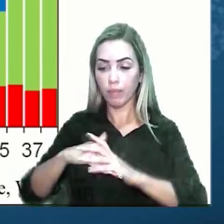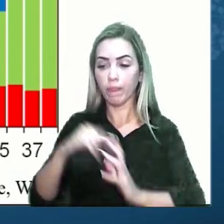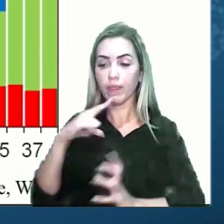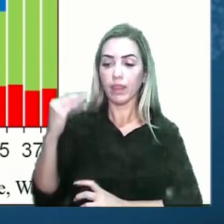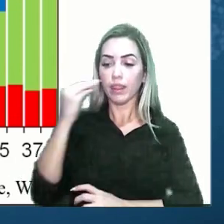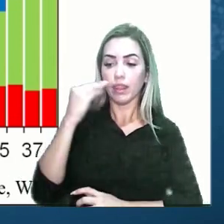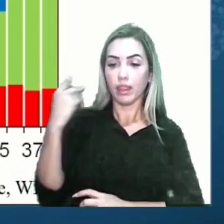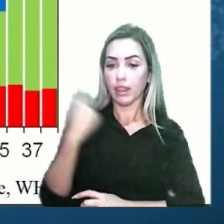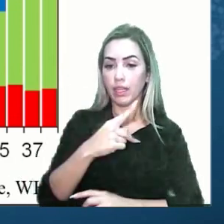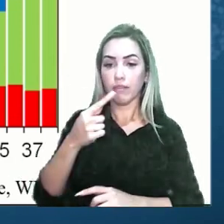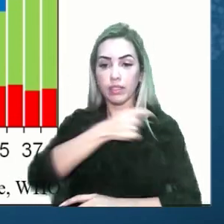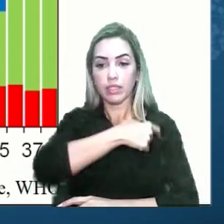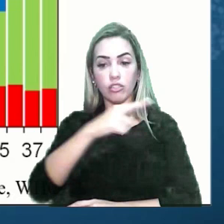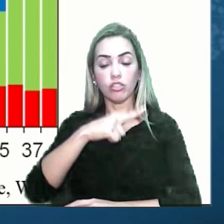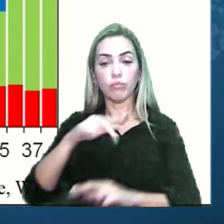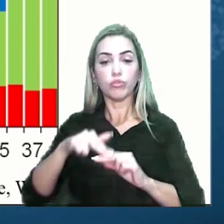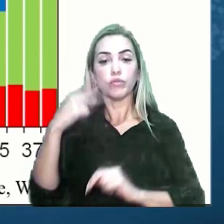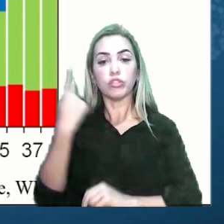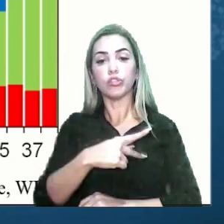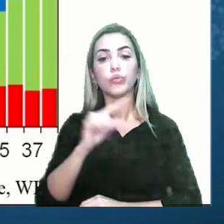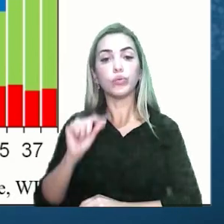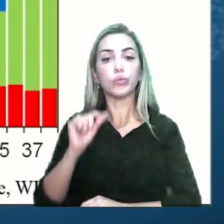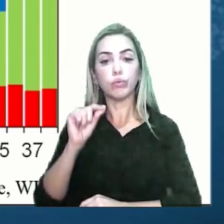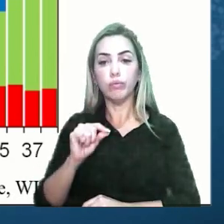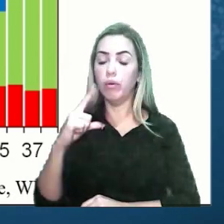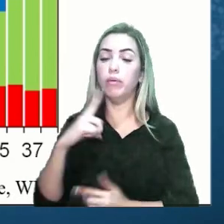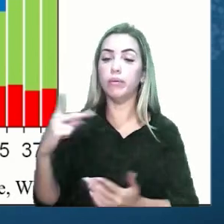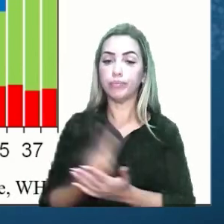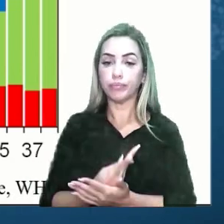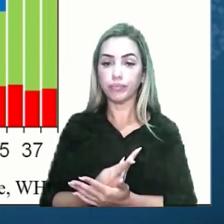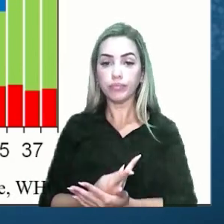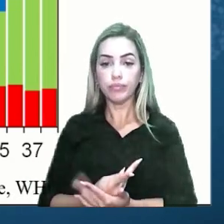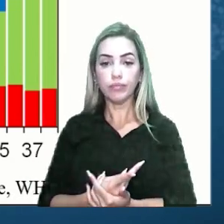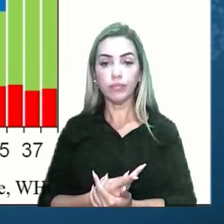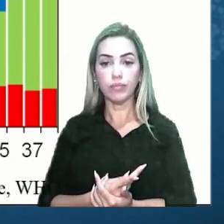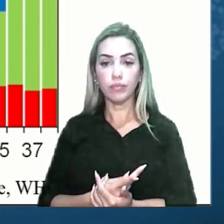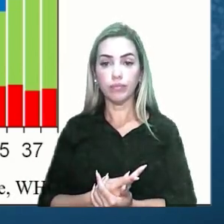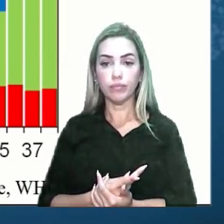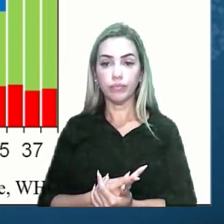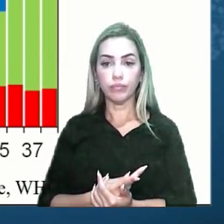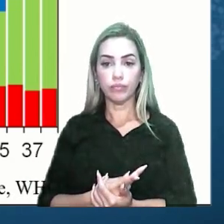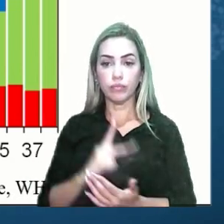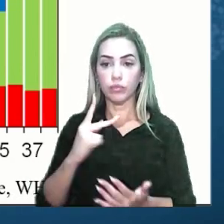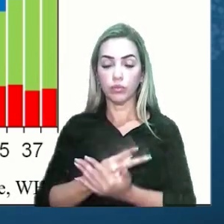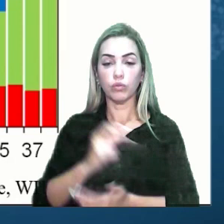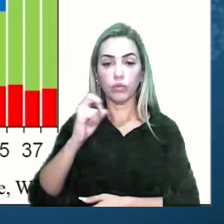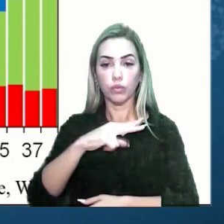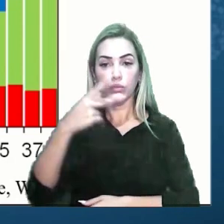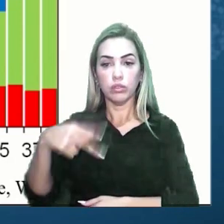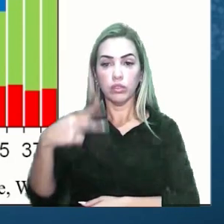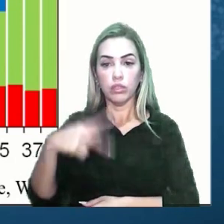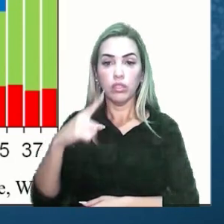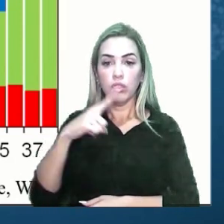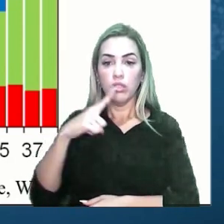dessas vacinas, e a razão para isso é que houve um vírus aqui, do